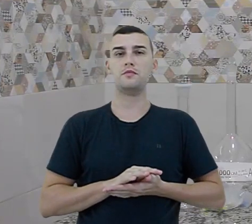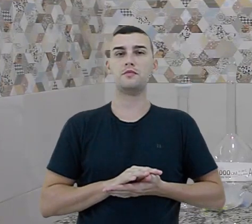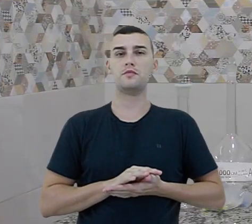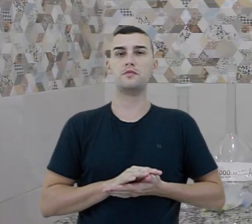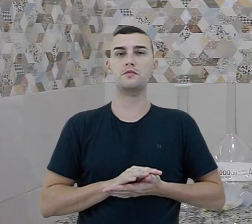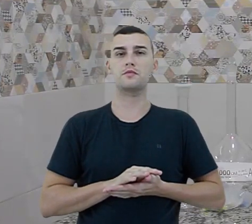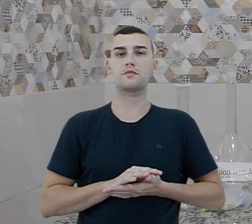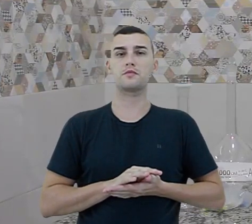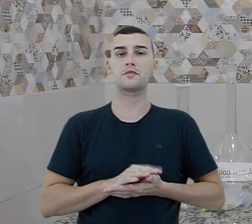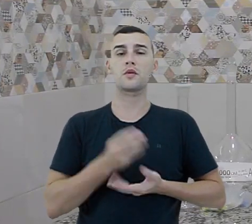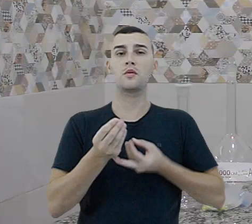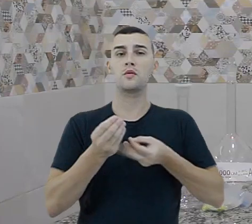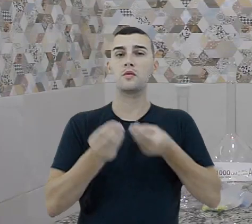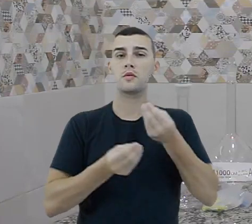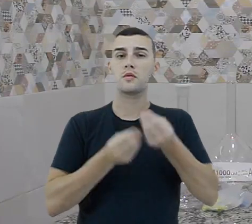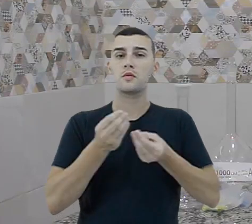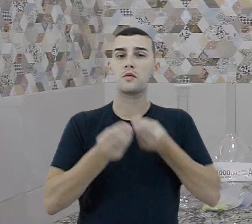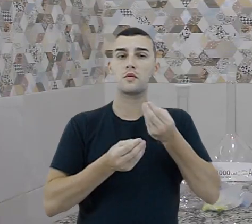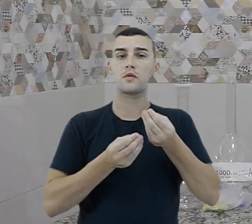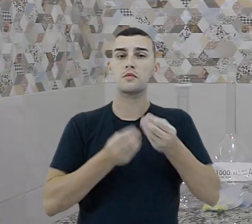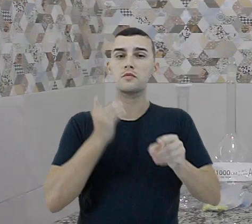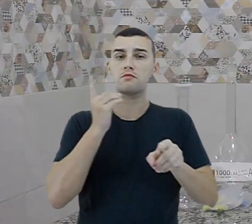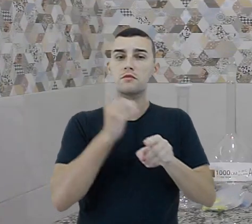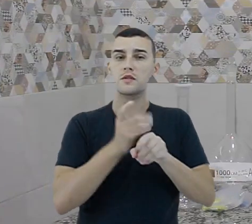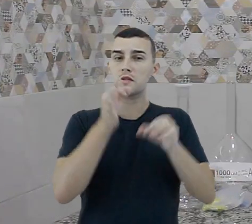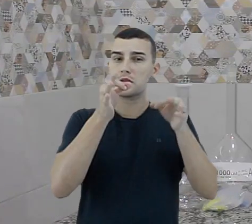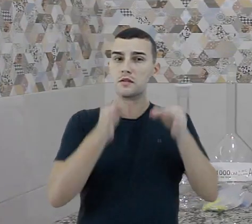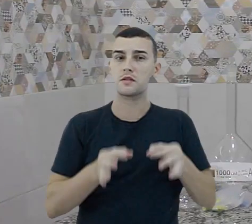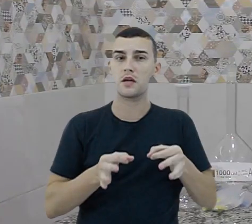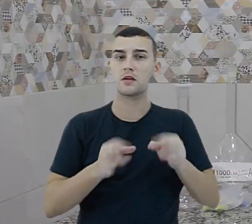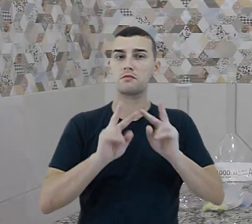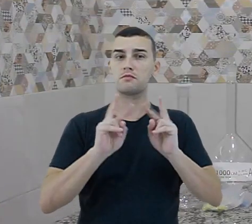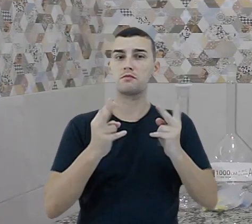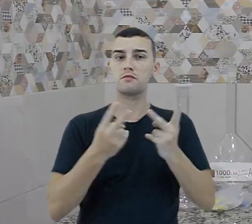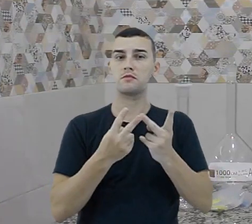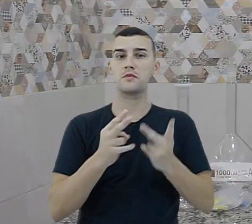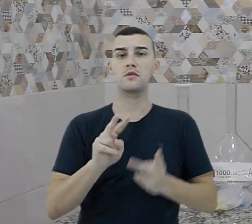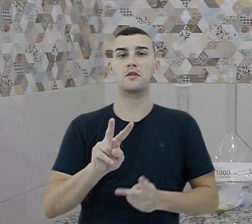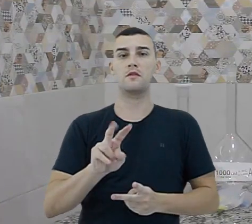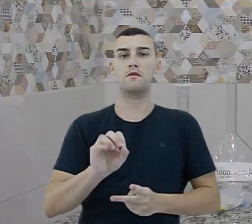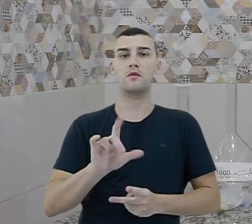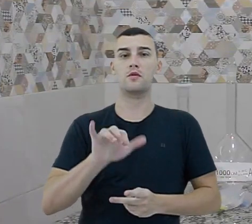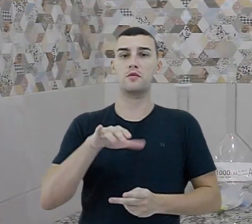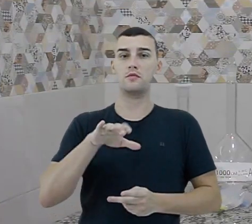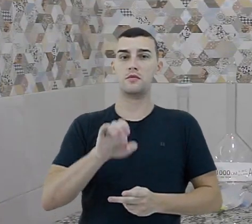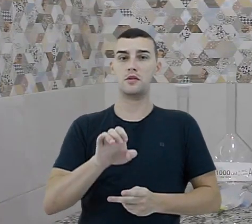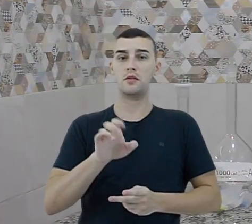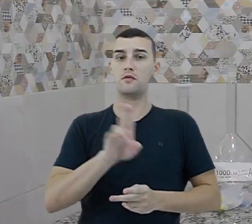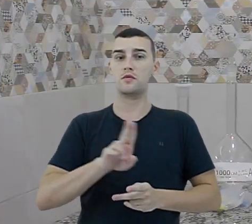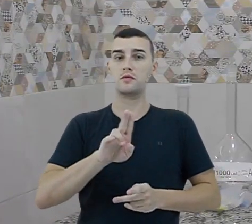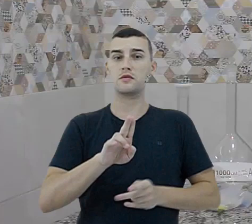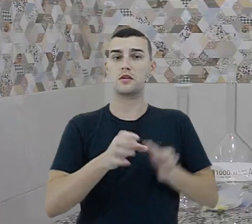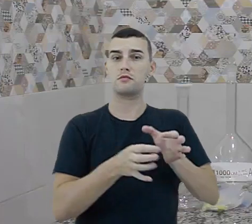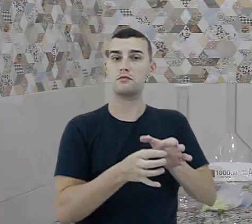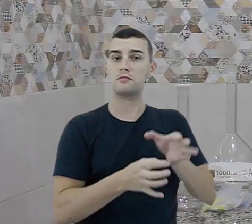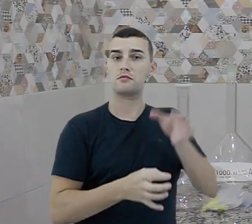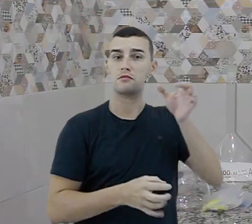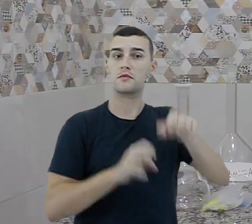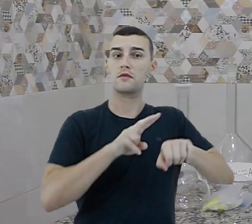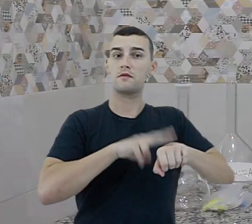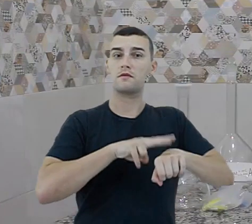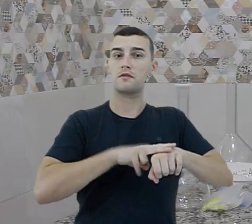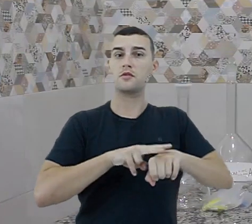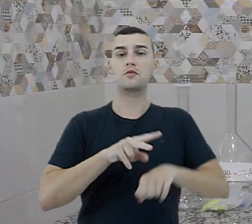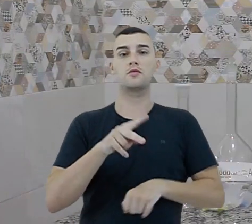fazer, para ter o volume, eu vou utilizar essa proveta. Lembrando que a solução de